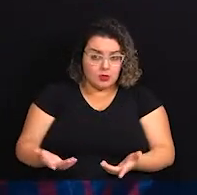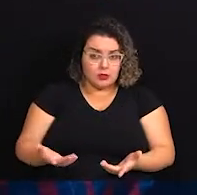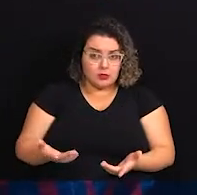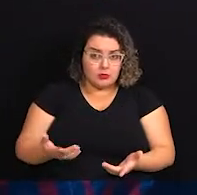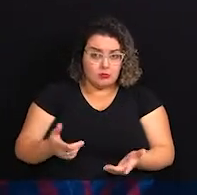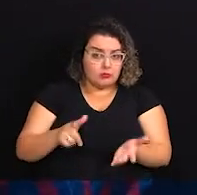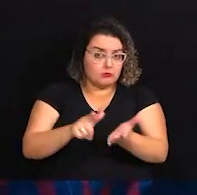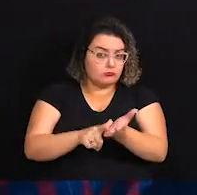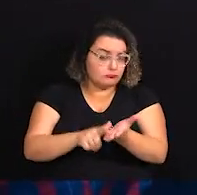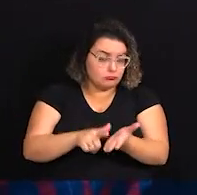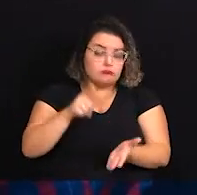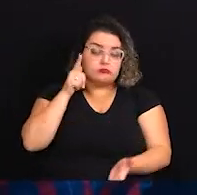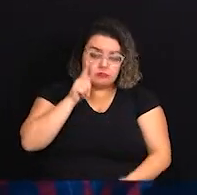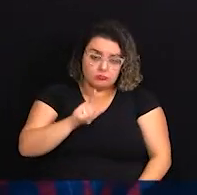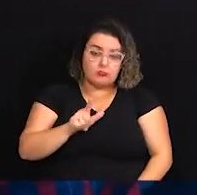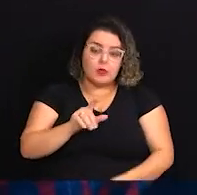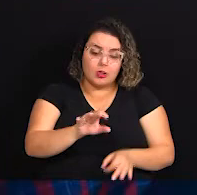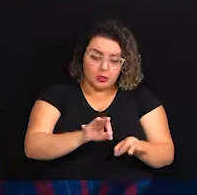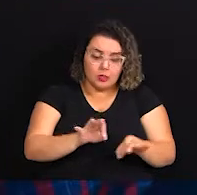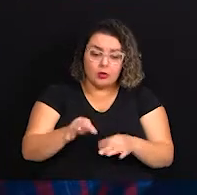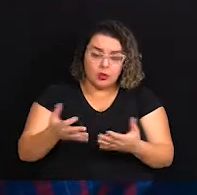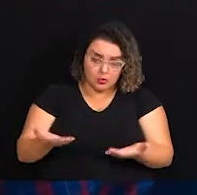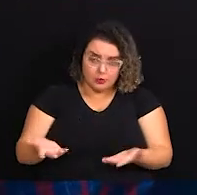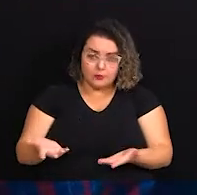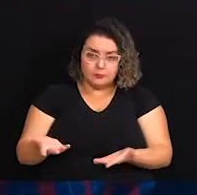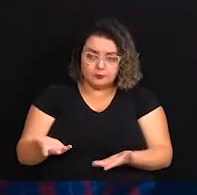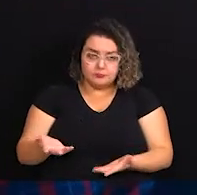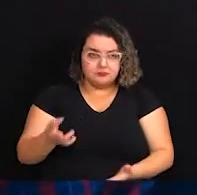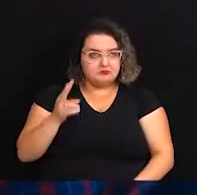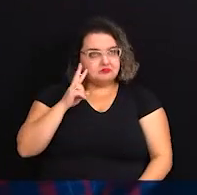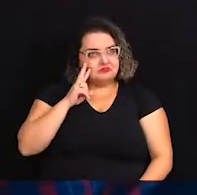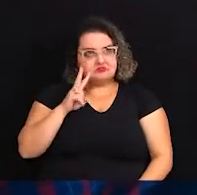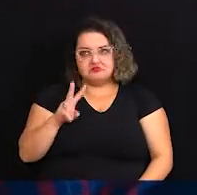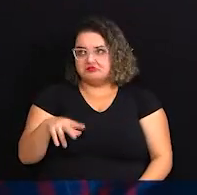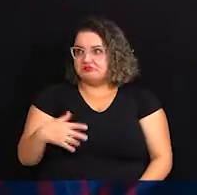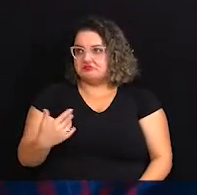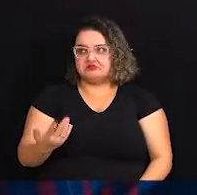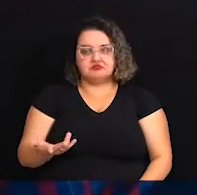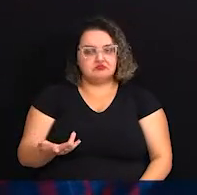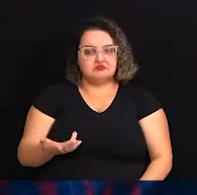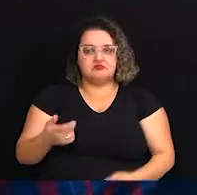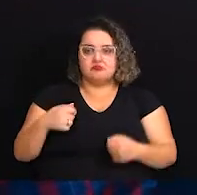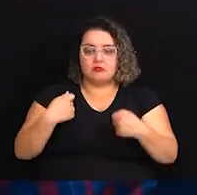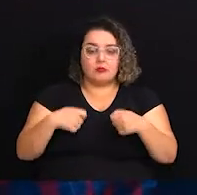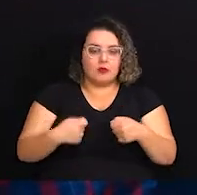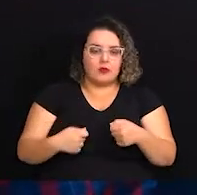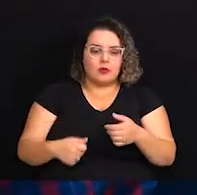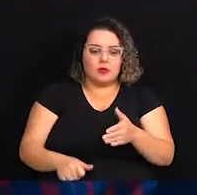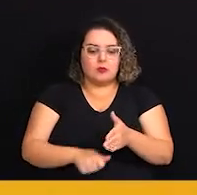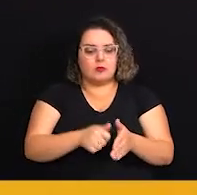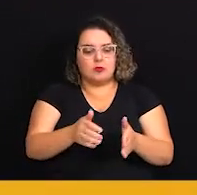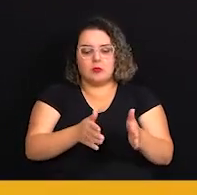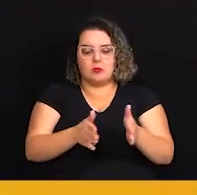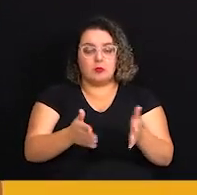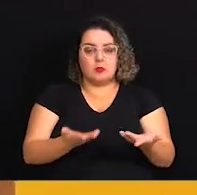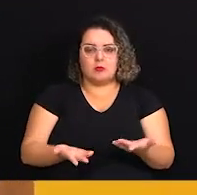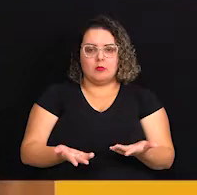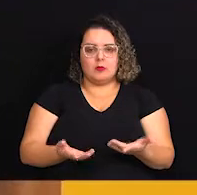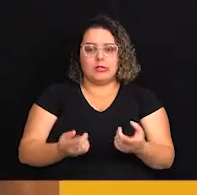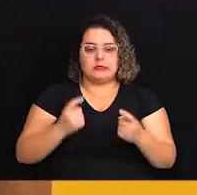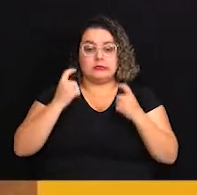com pedaços de papel a gente conseguiu se organizar. Eu não vejo a necessidade, num primeiro momento, das pessoas